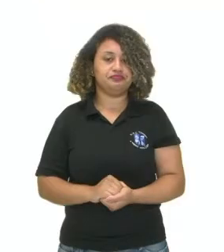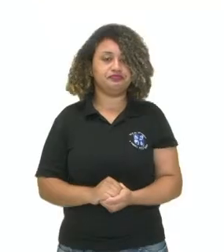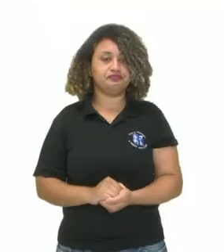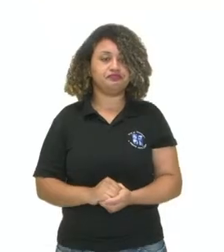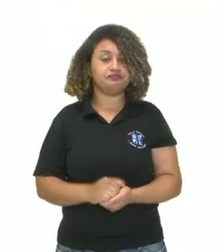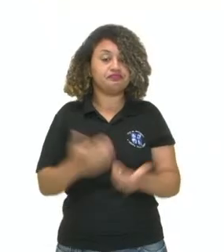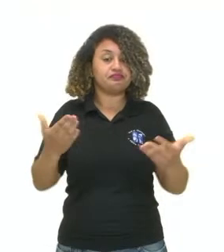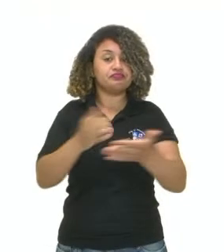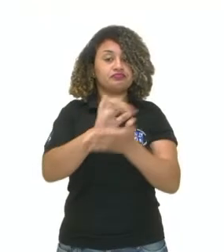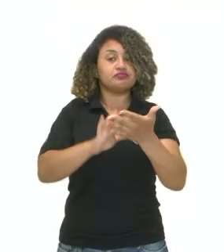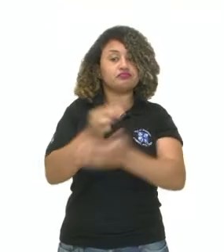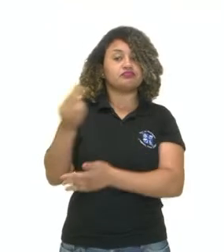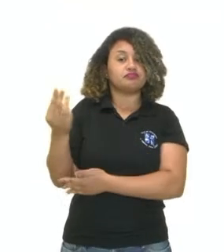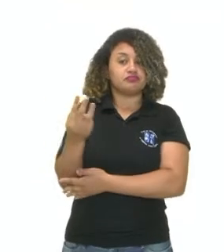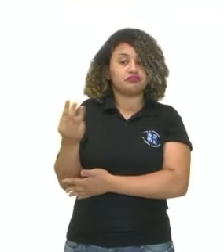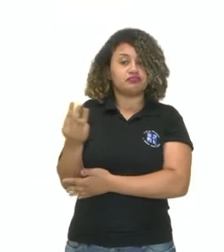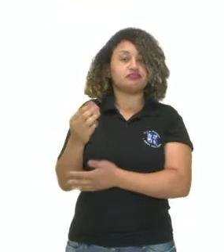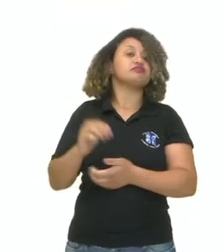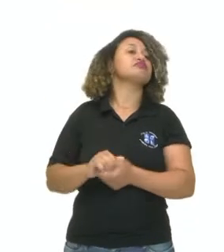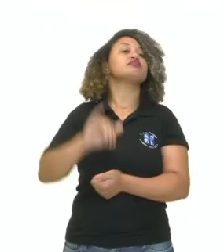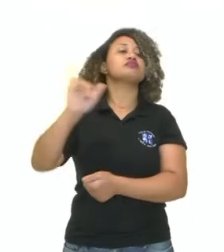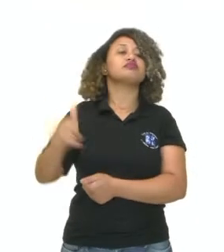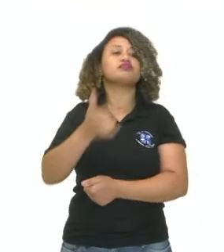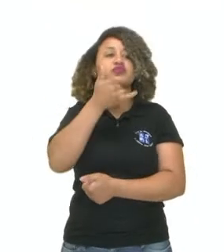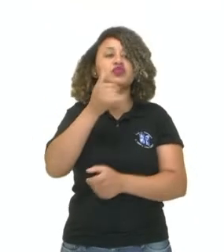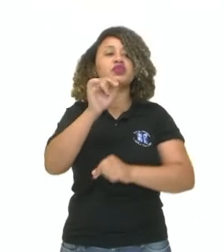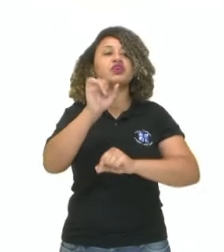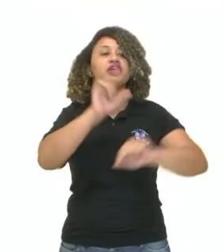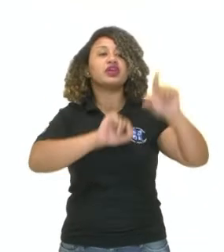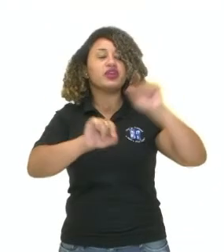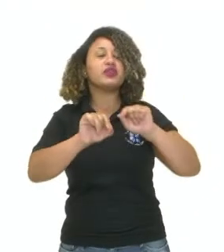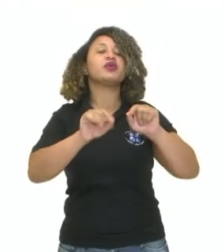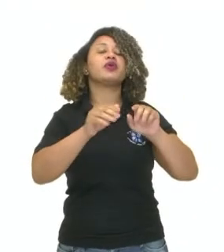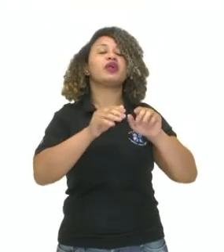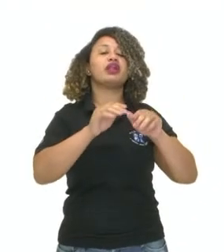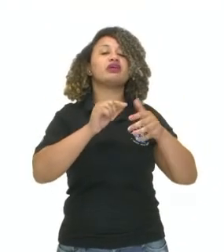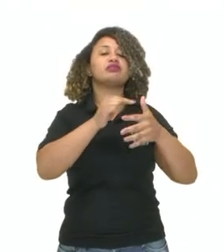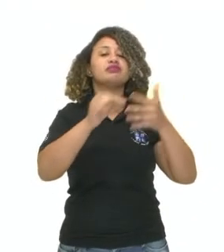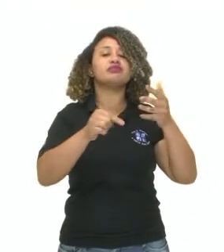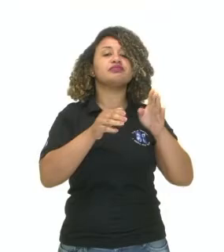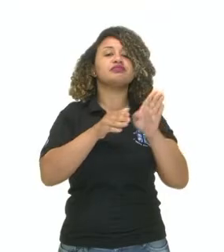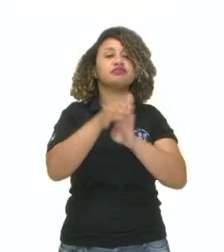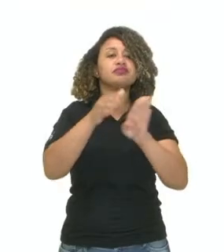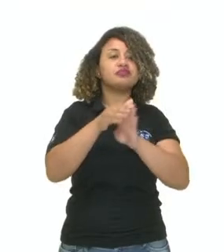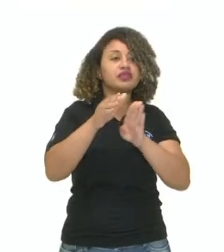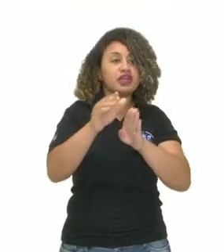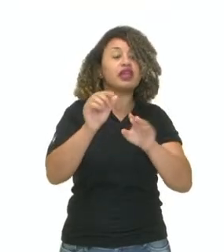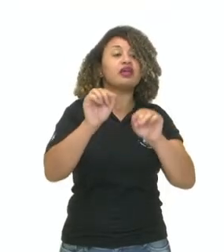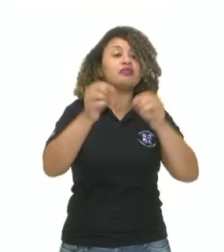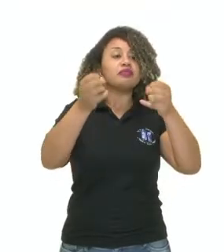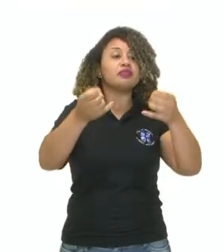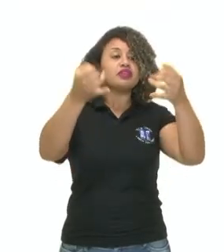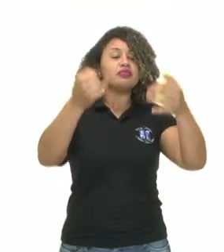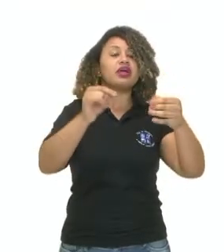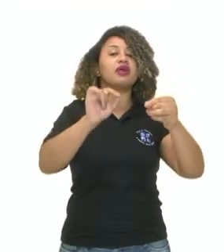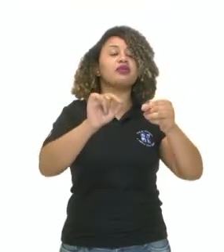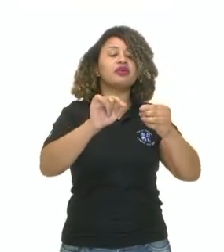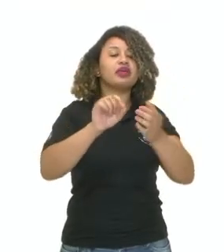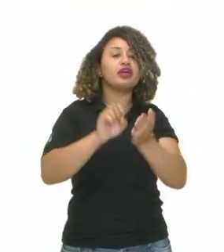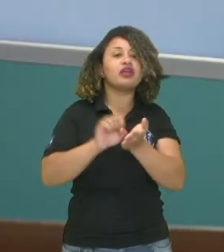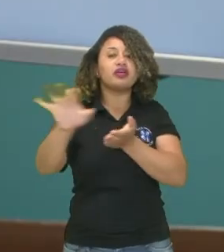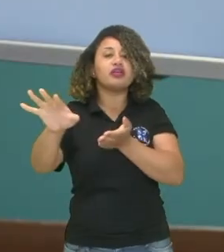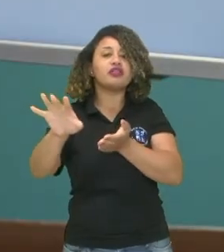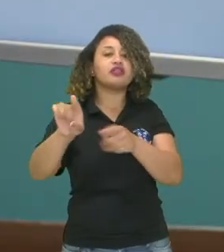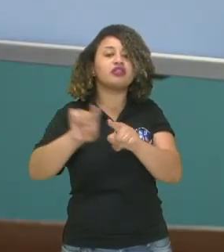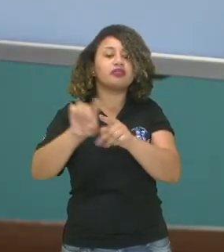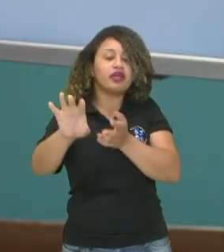Exercício de número 3. Justifique a escolha de um guia para tratar do envio e do recebimento de notícias